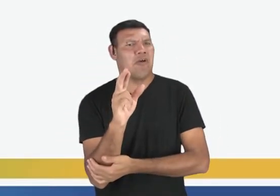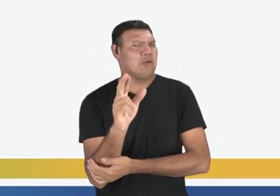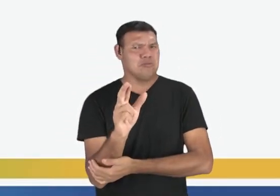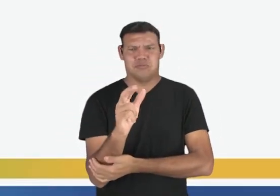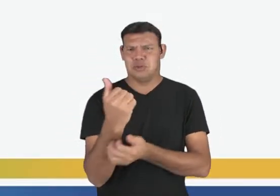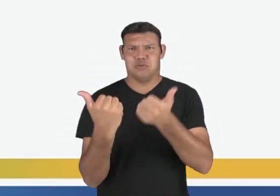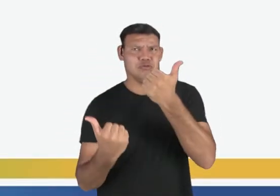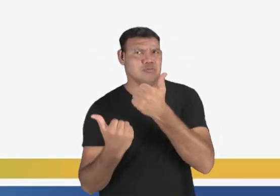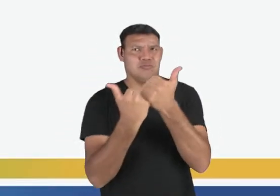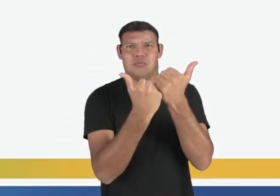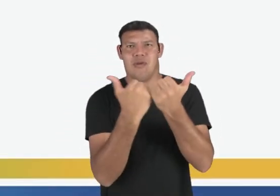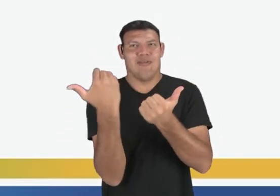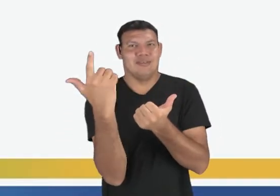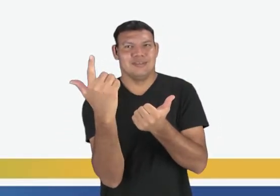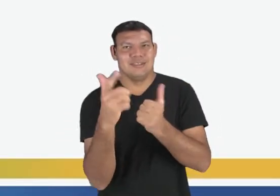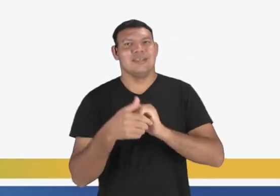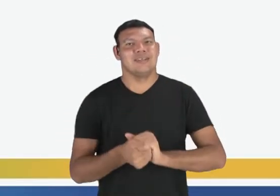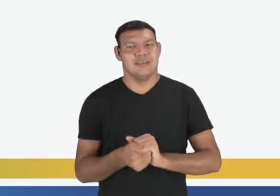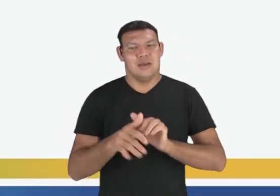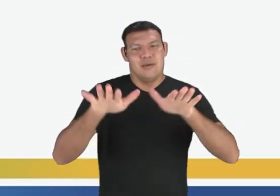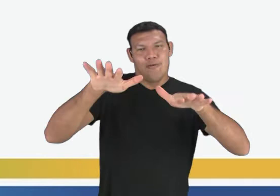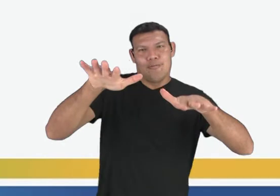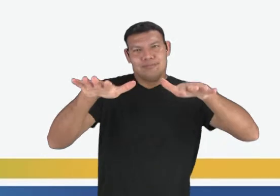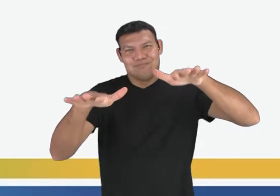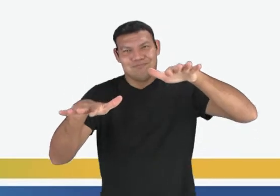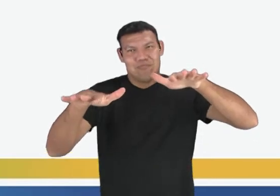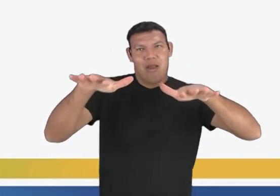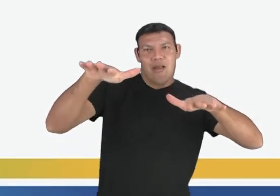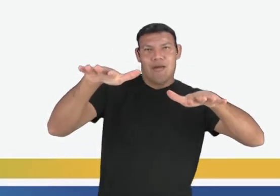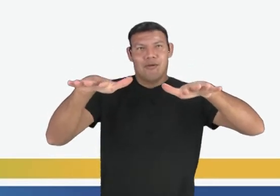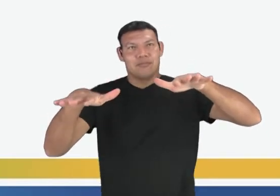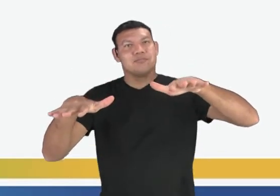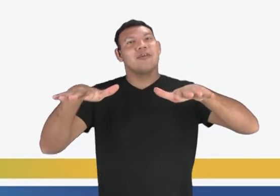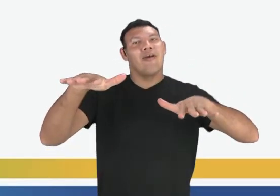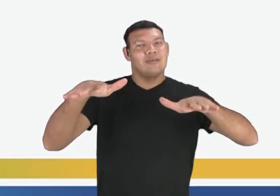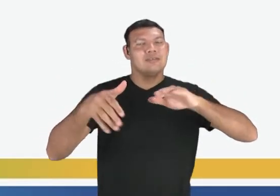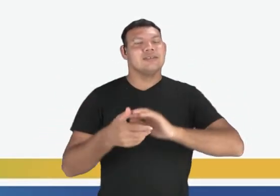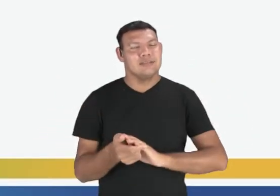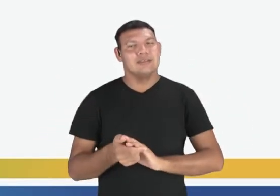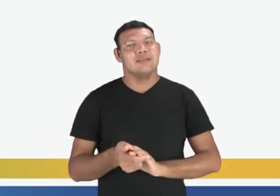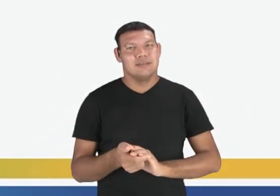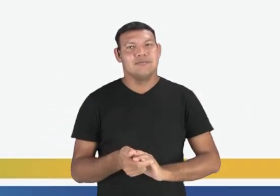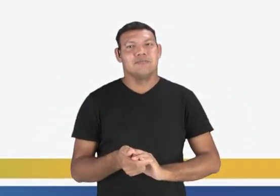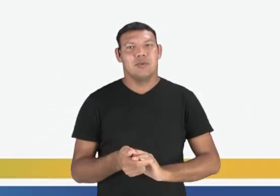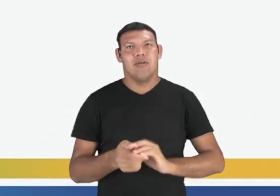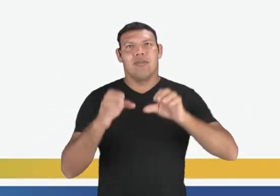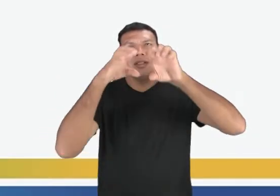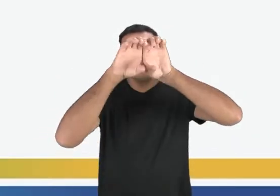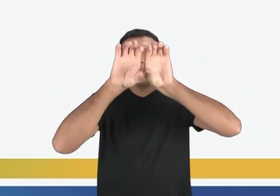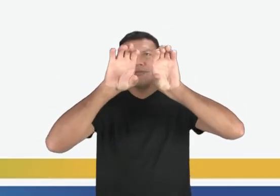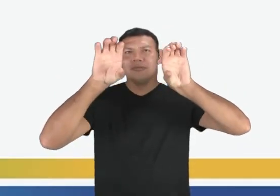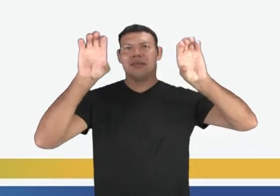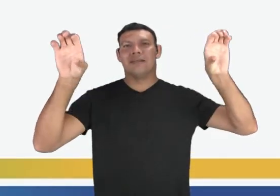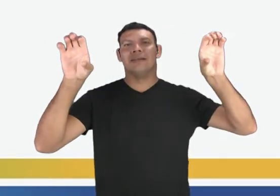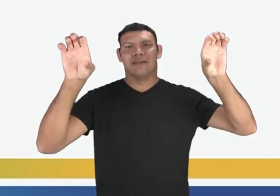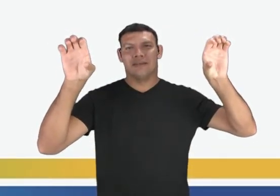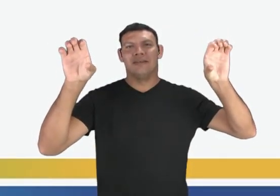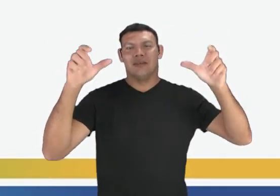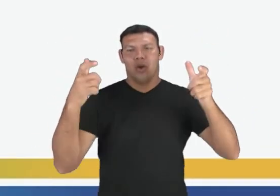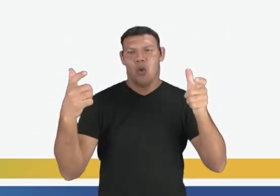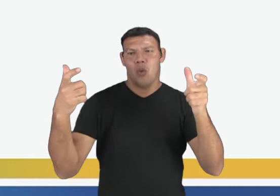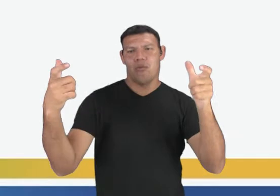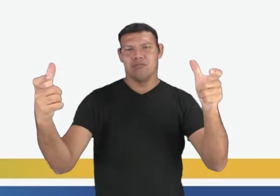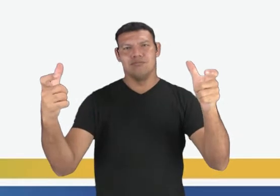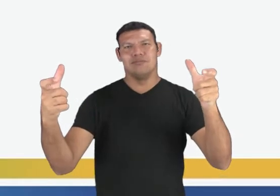outro suporte, além do equilíbrio que a proporcionava estar no centro de um céu completamente esférico,